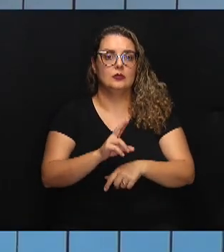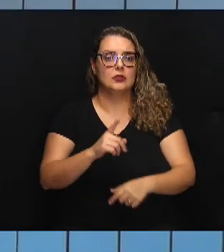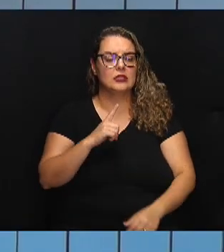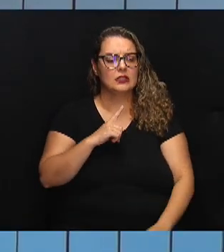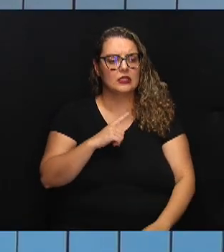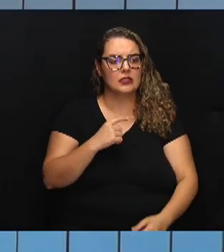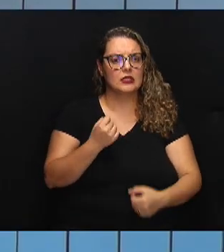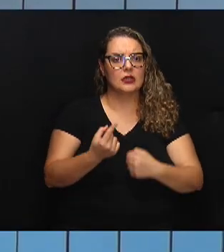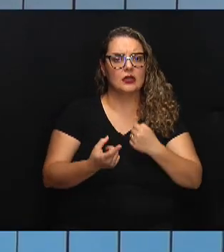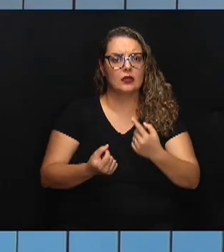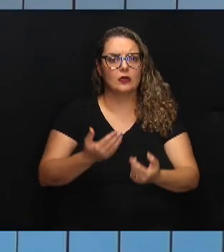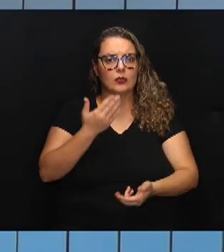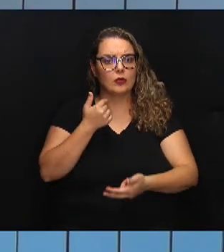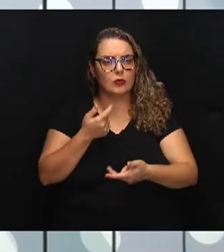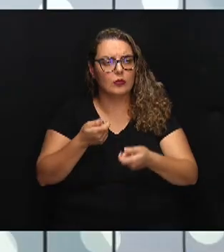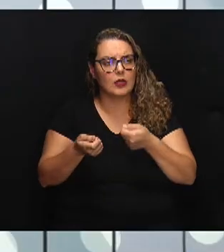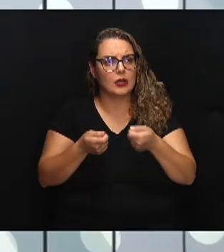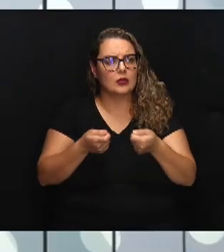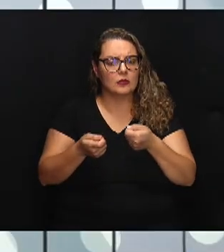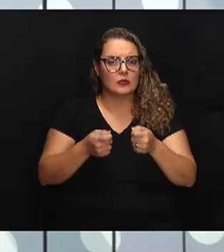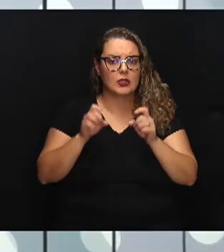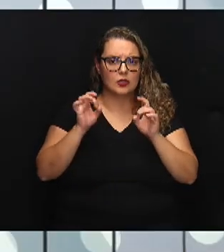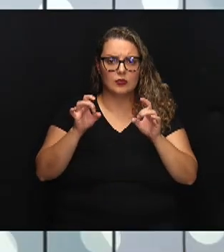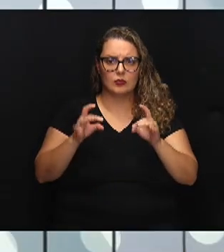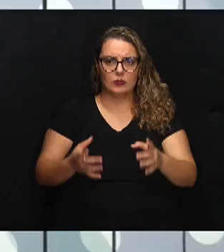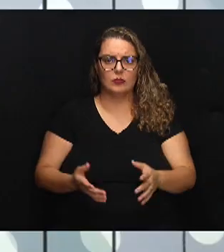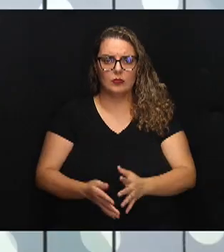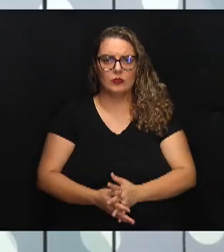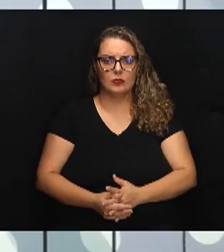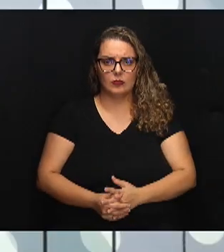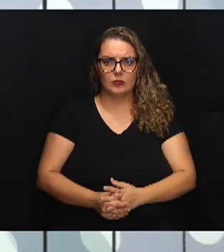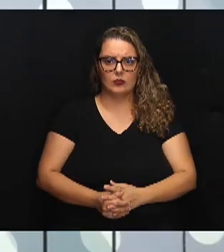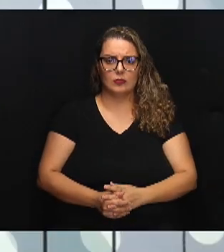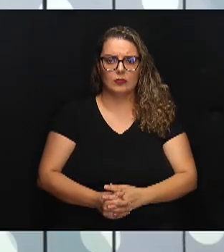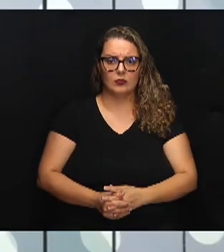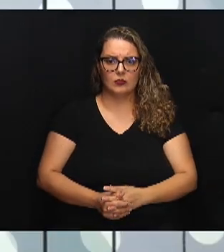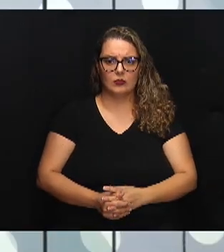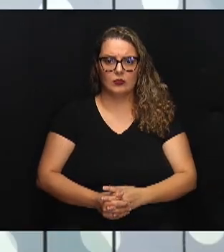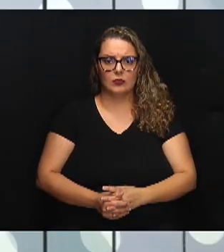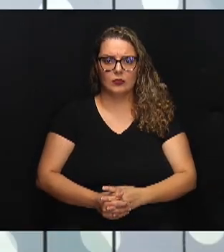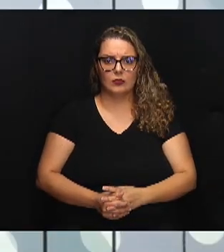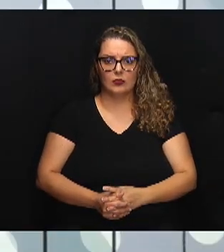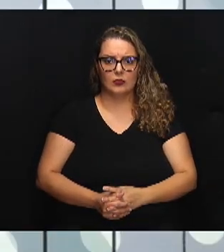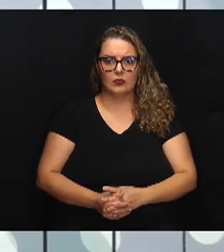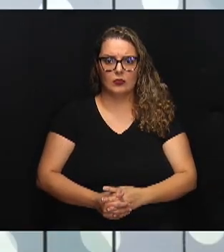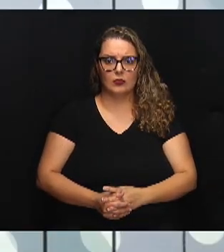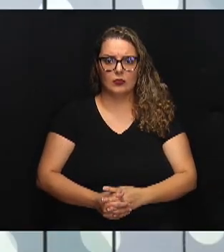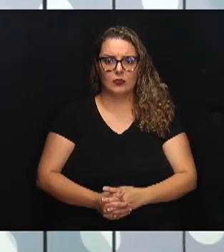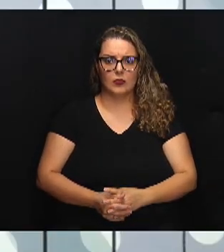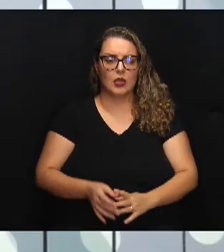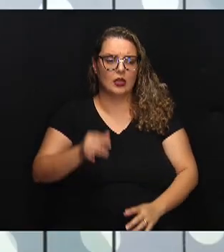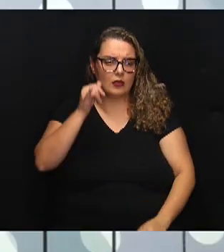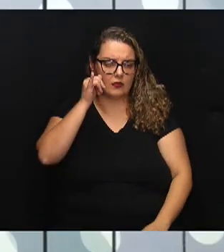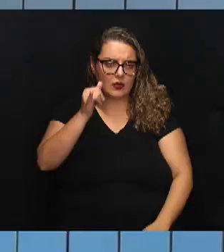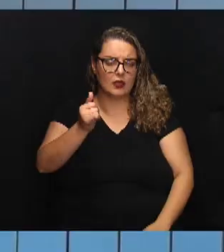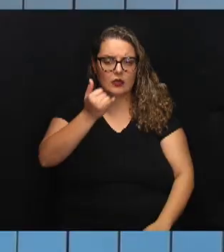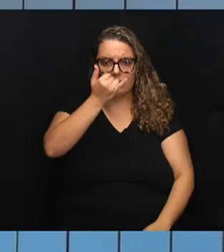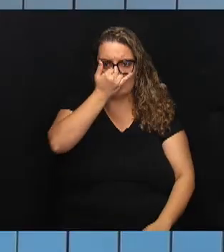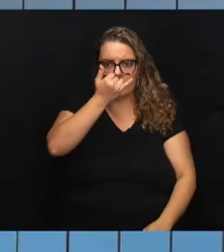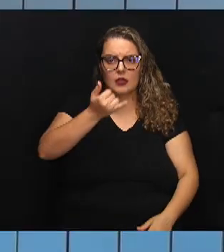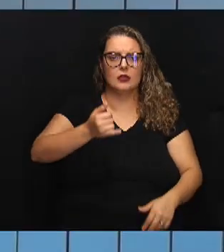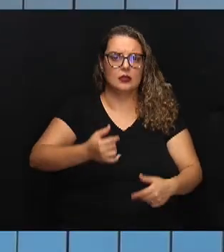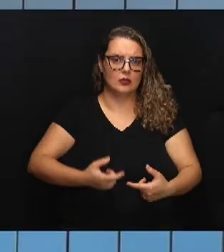alguma dieta específica, tanto para a gente falar em prevenção do câncer,